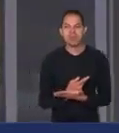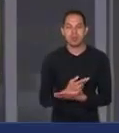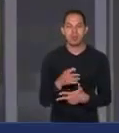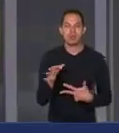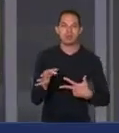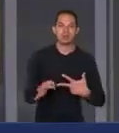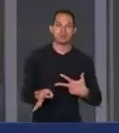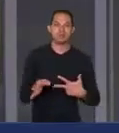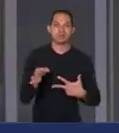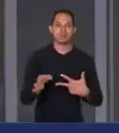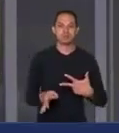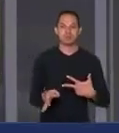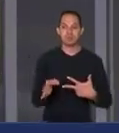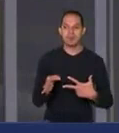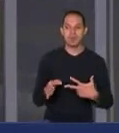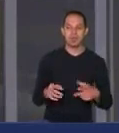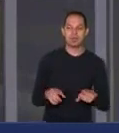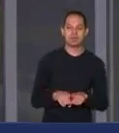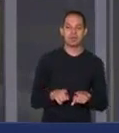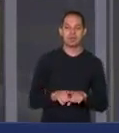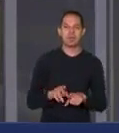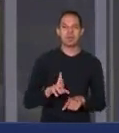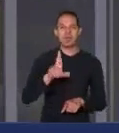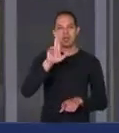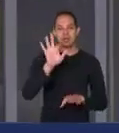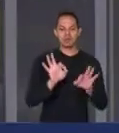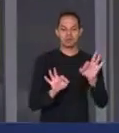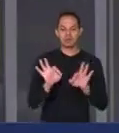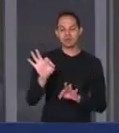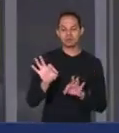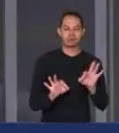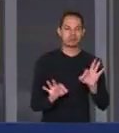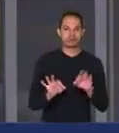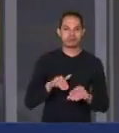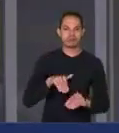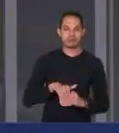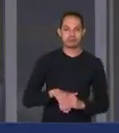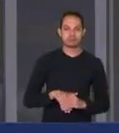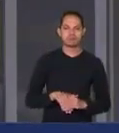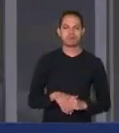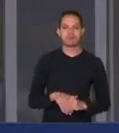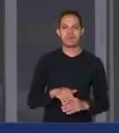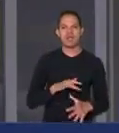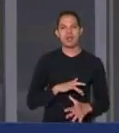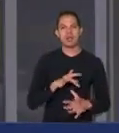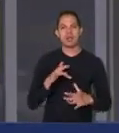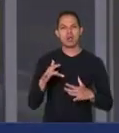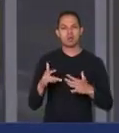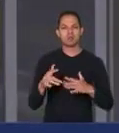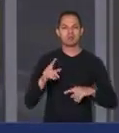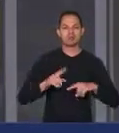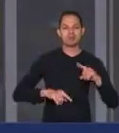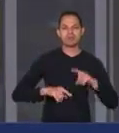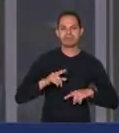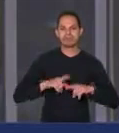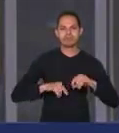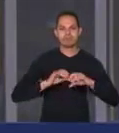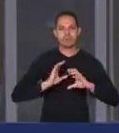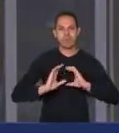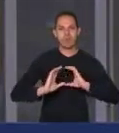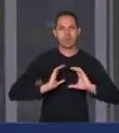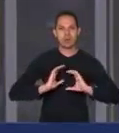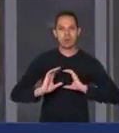ou até o organizador das nossas eleições. Veículos de comunicação ou canais